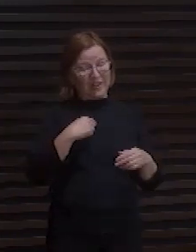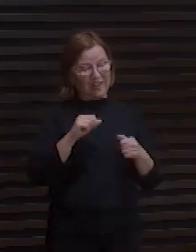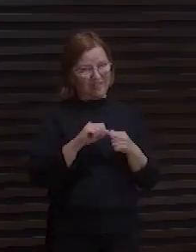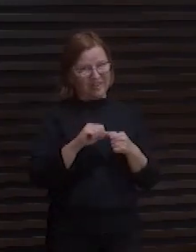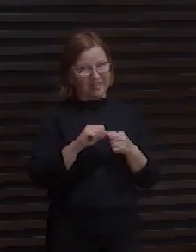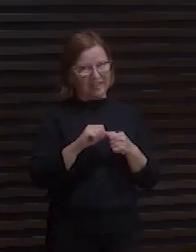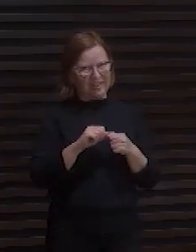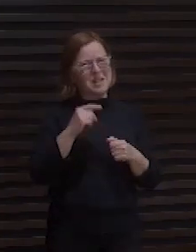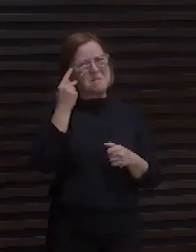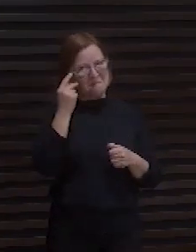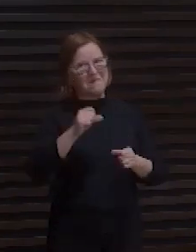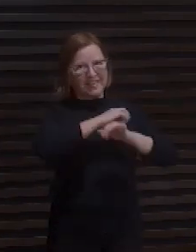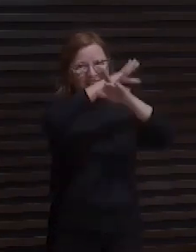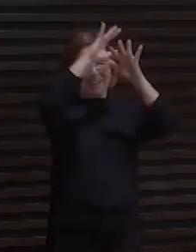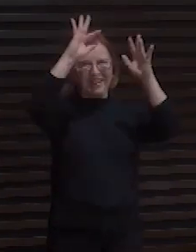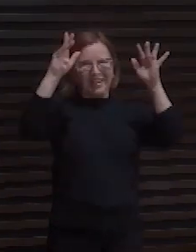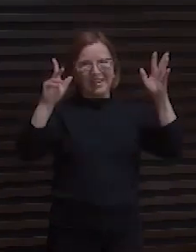é para a glória do Senhor?